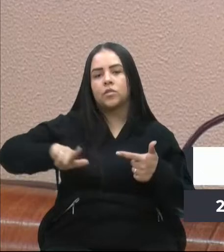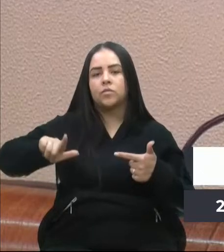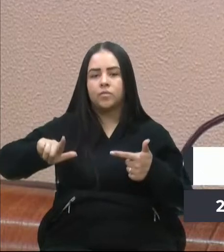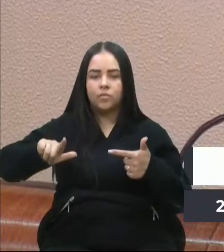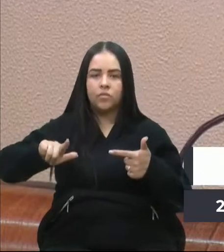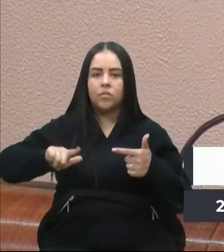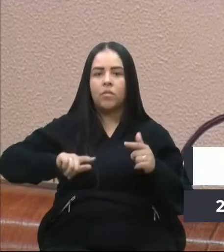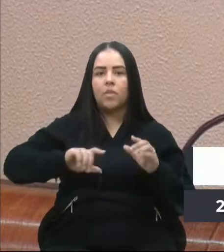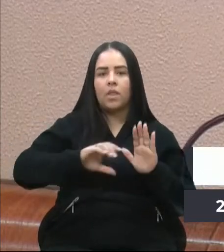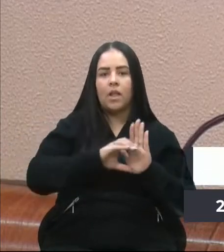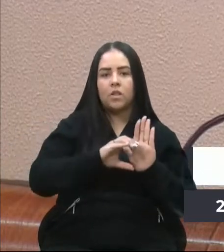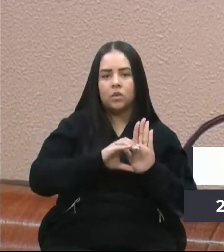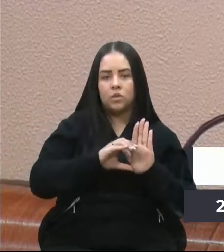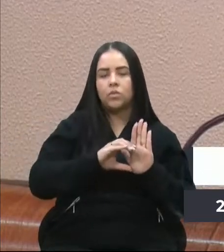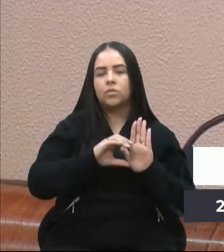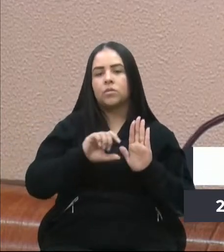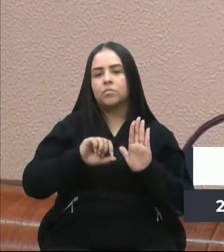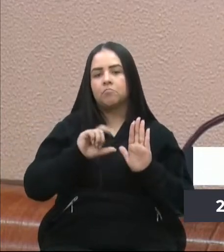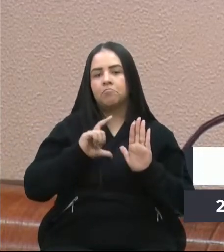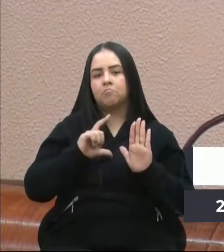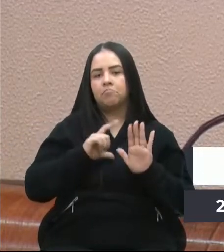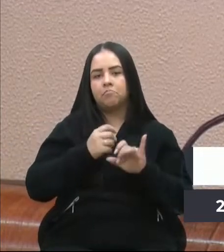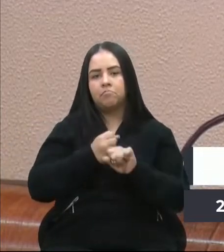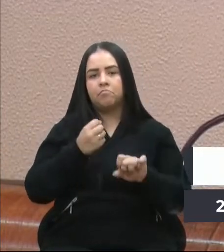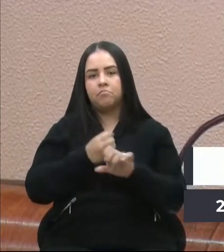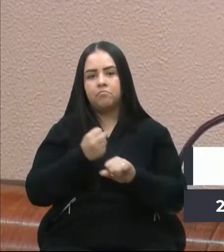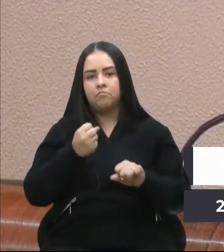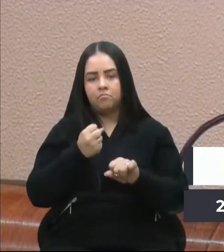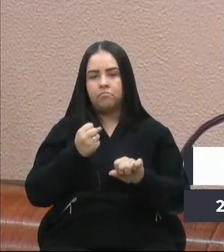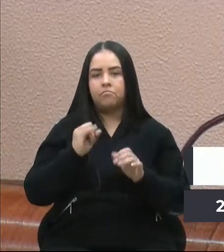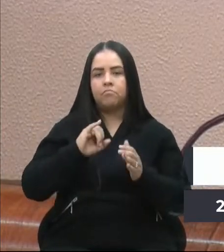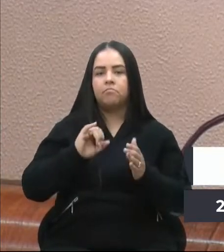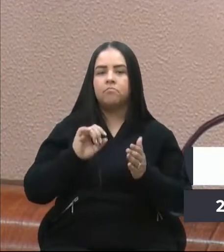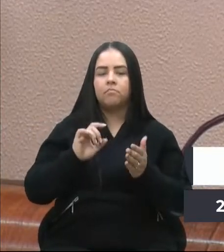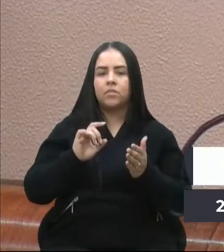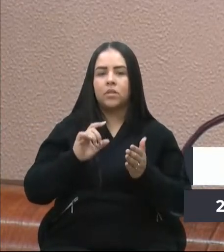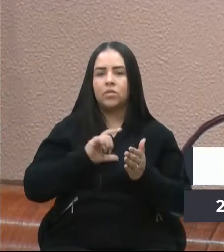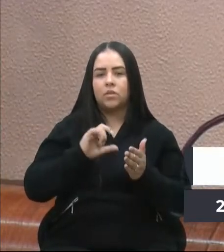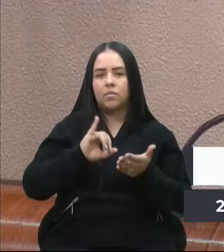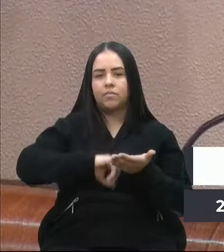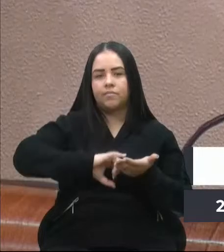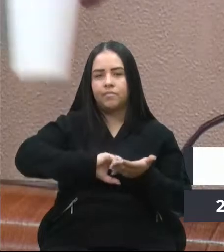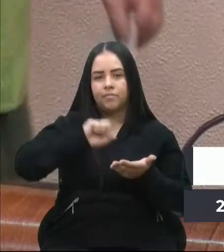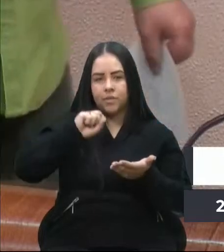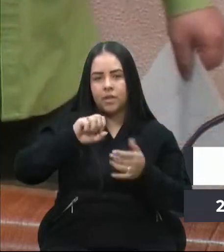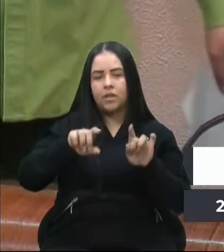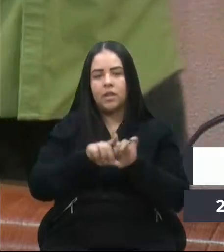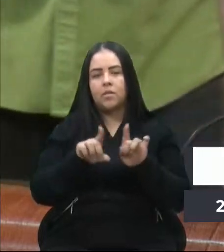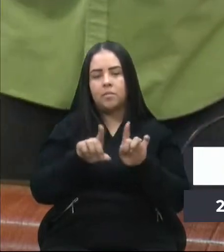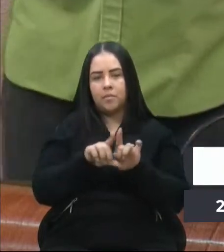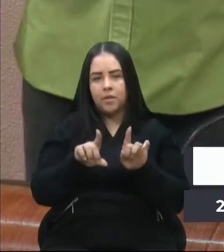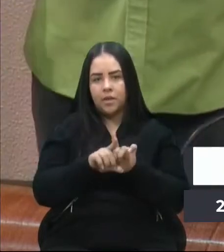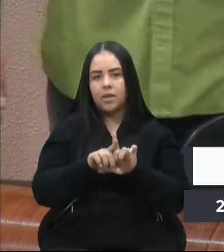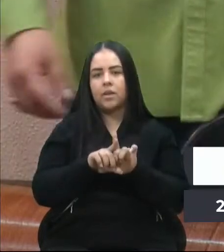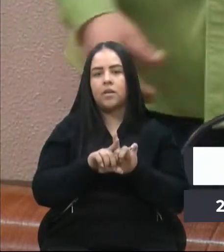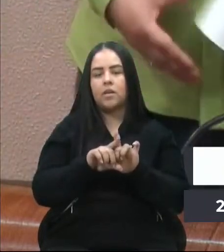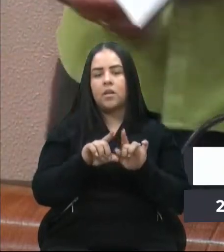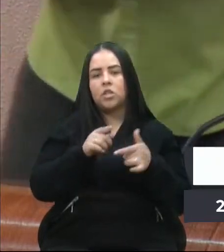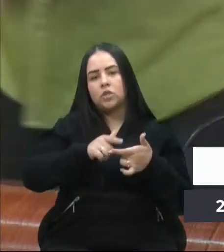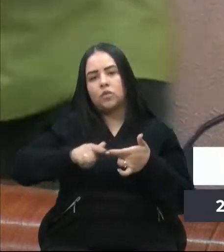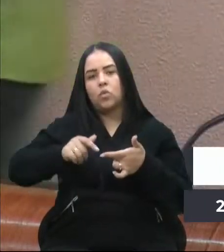não tributários, inscritos ou não em dívida ativa, bem como o número de parcelas e o valor mínimo de